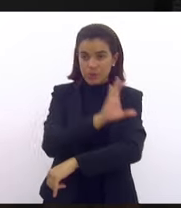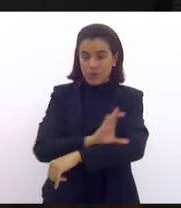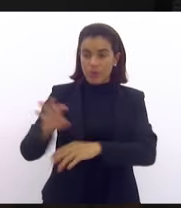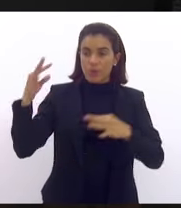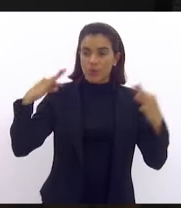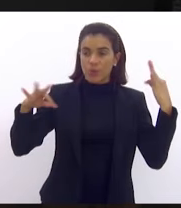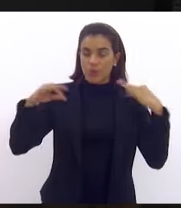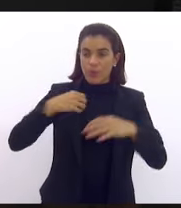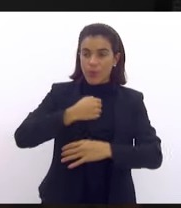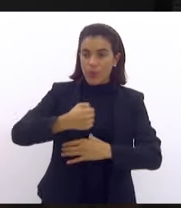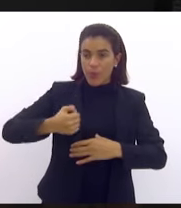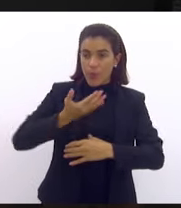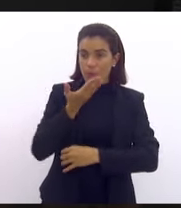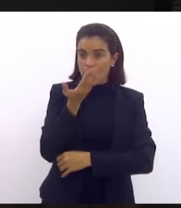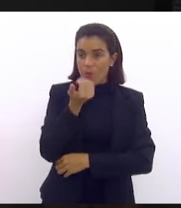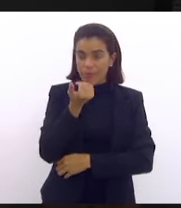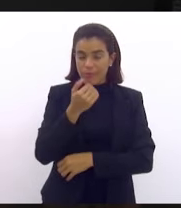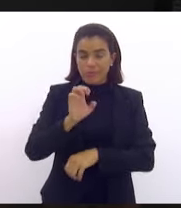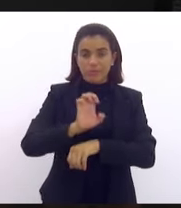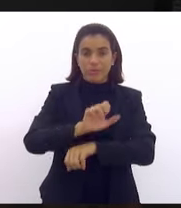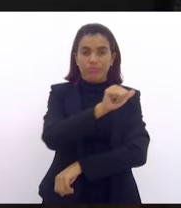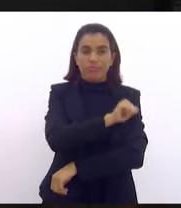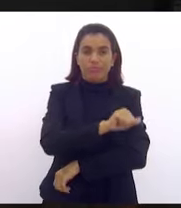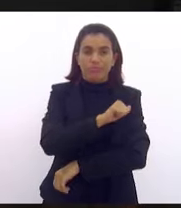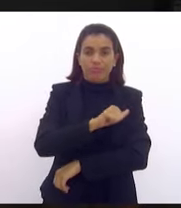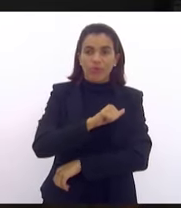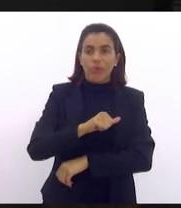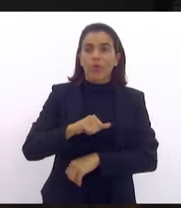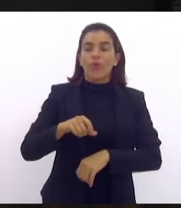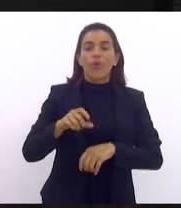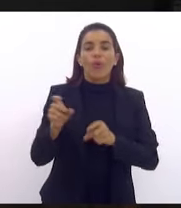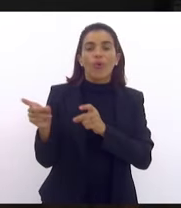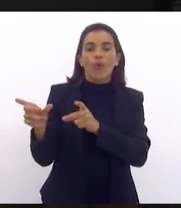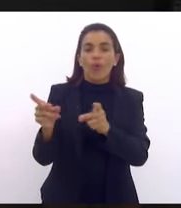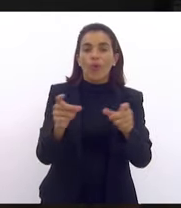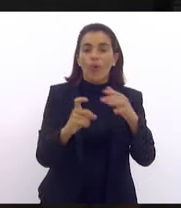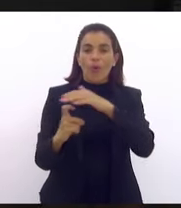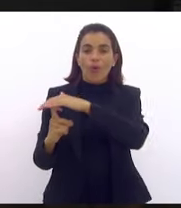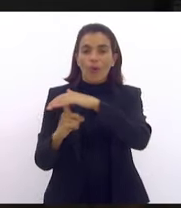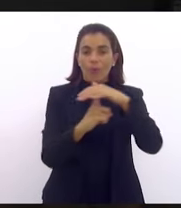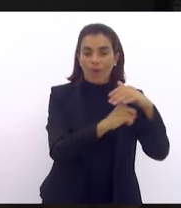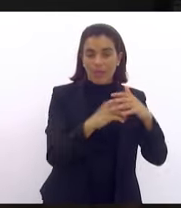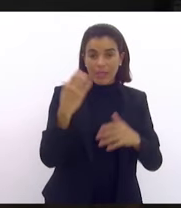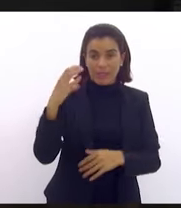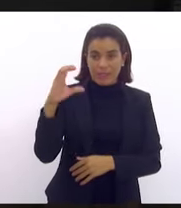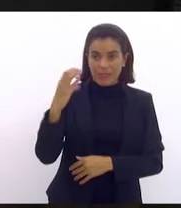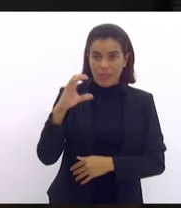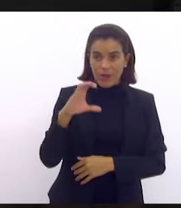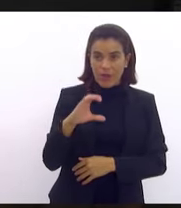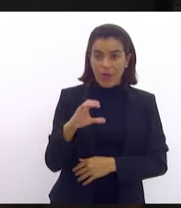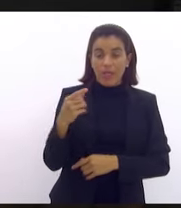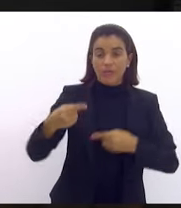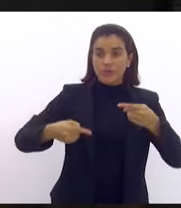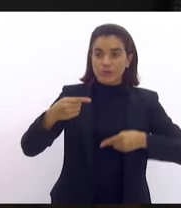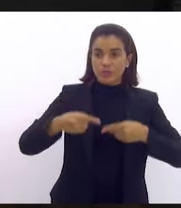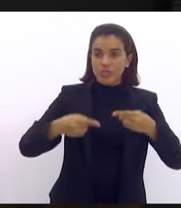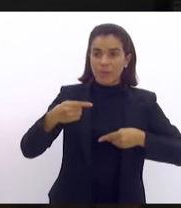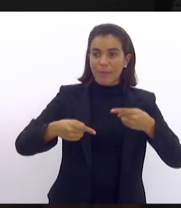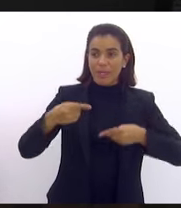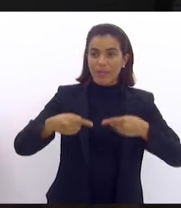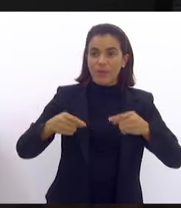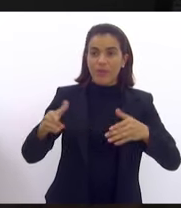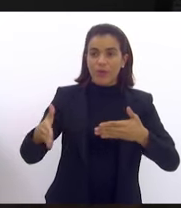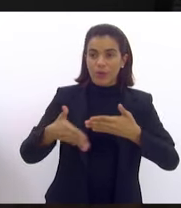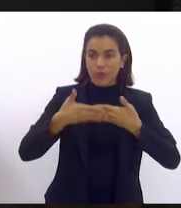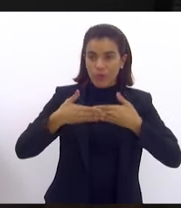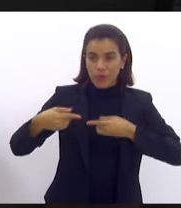turístico, gastronômico e material do Estado do Rio de Janeiro, o Mercado Municipal de Niterói. Em discussão, não